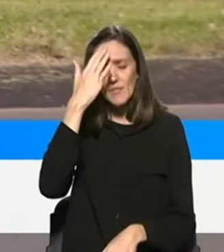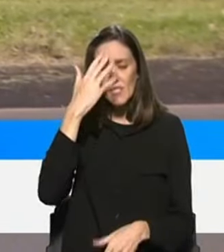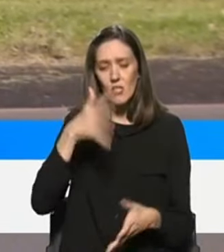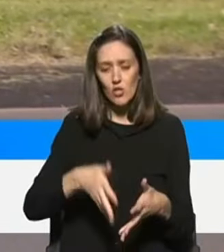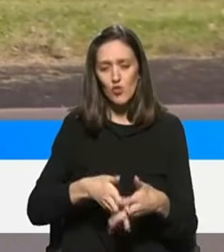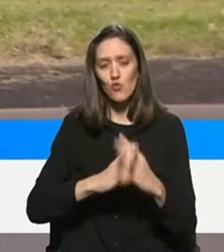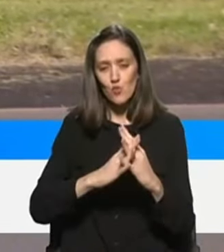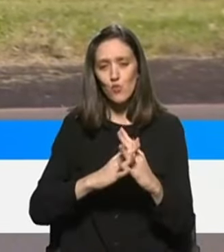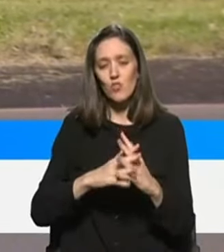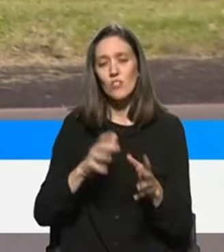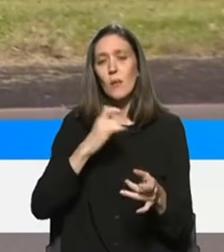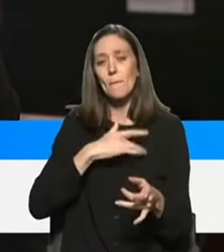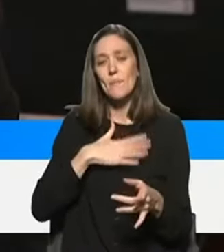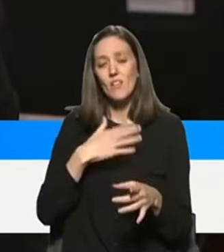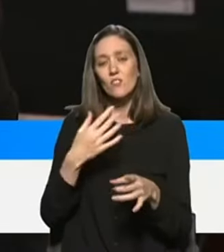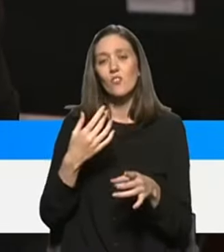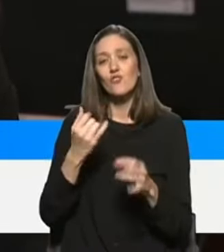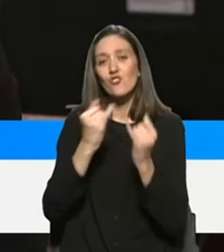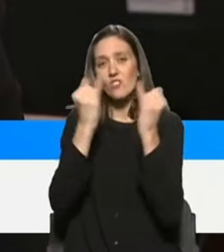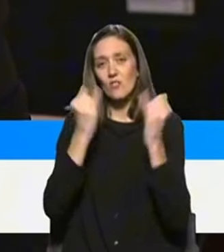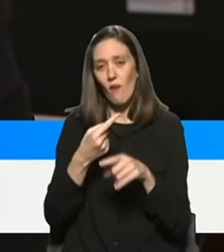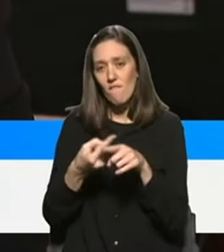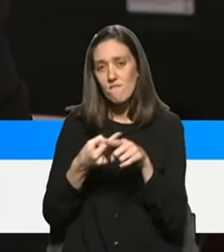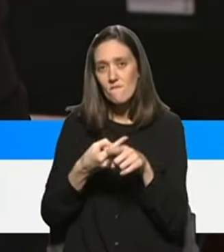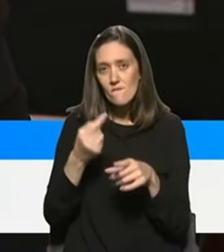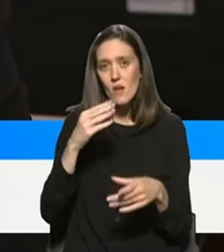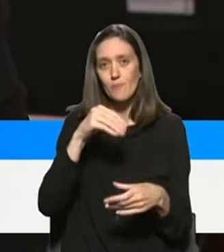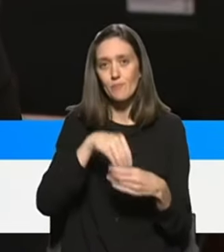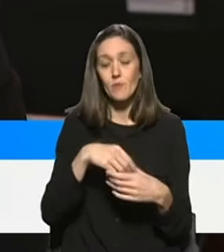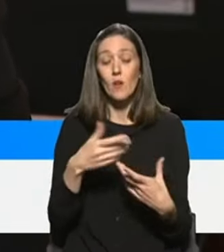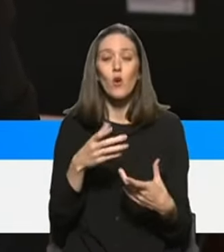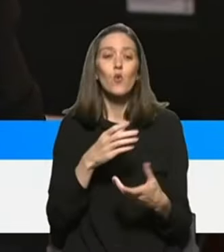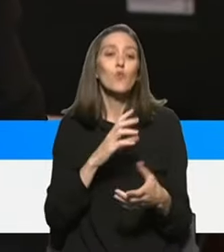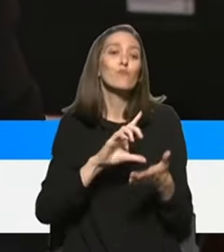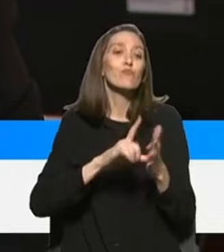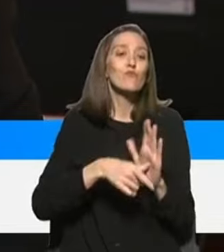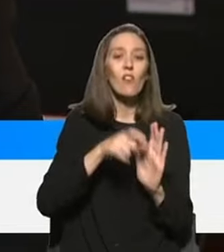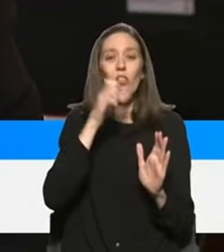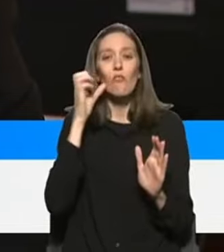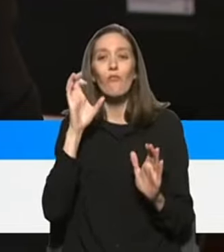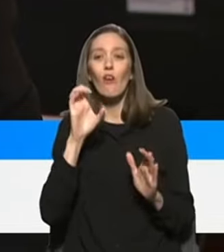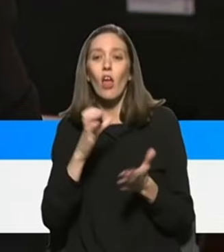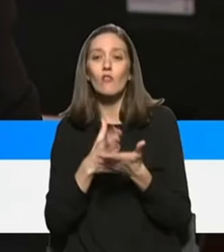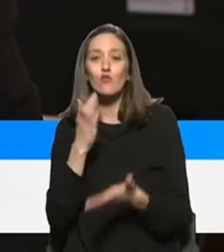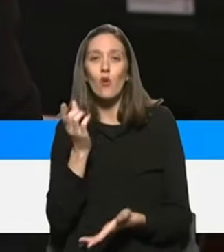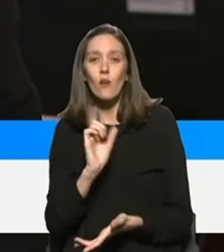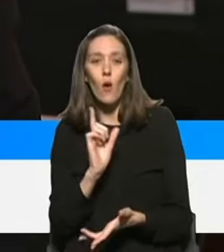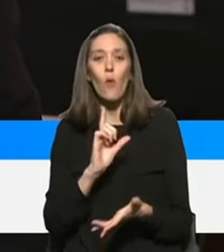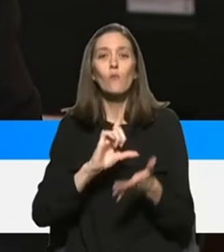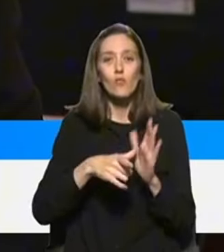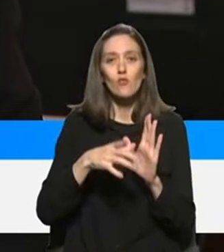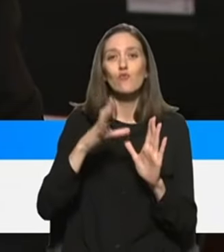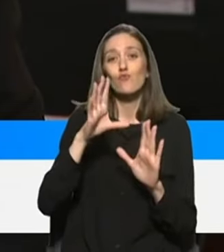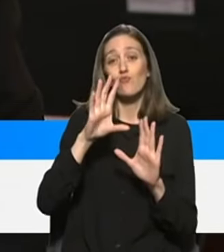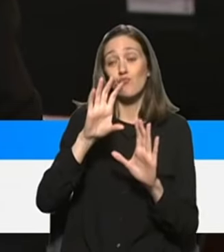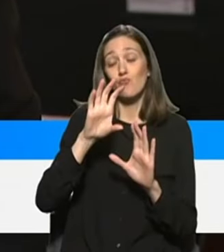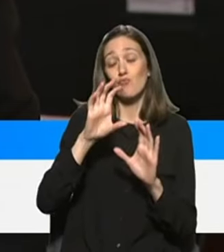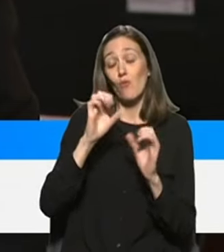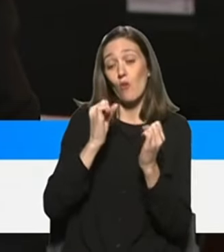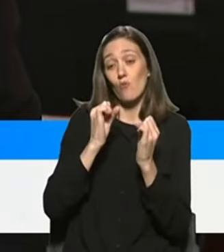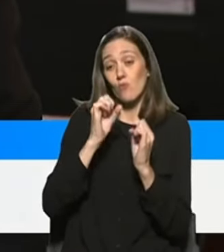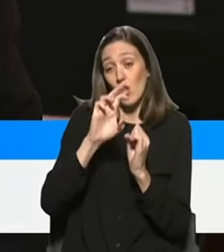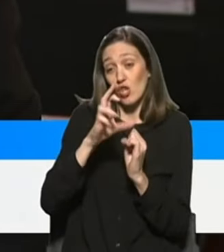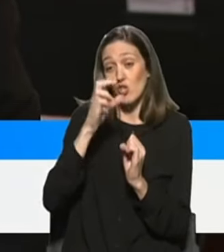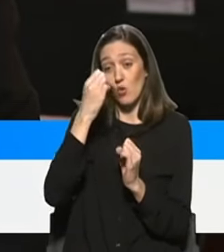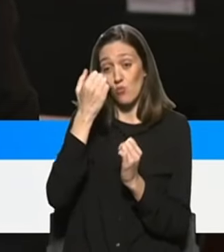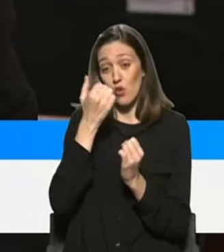empresas internacionais. Não se pretende que o projeto seja do FAIAL. Este é um projeto da região autónoma dos Açores e muito, muito gostaríamos